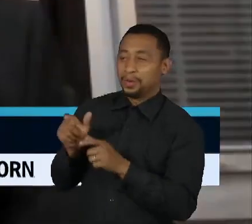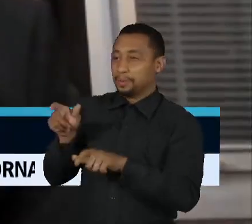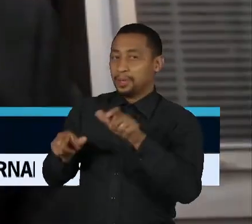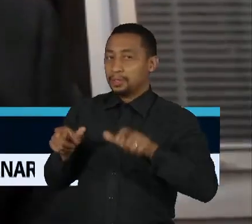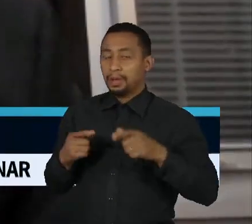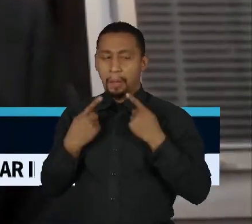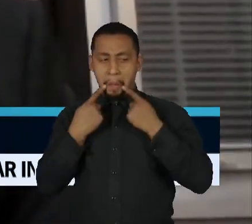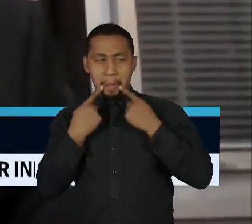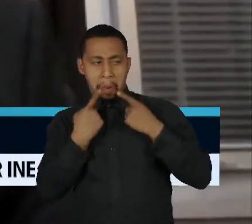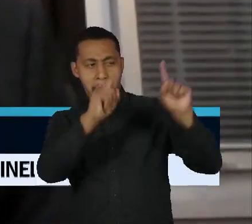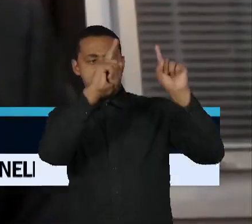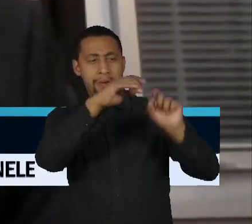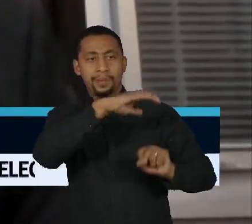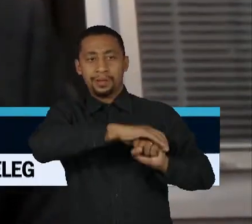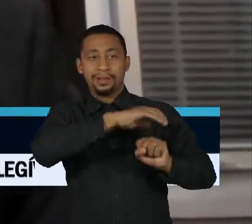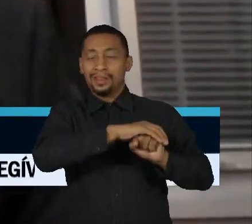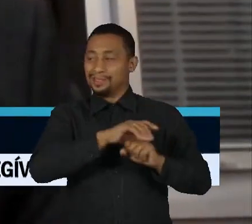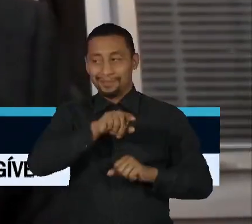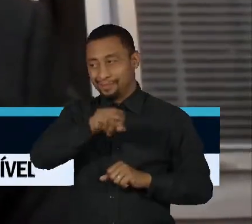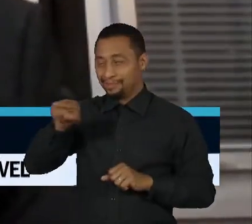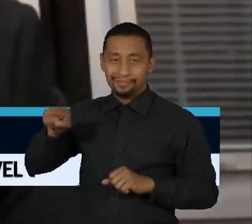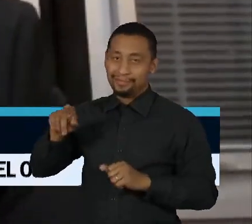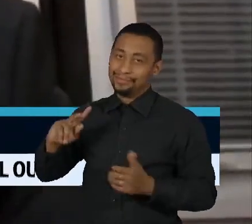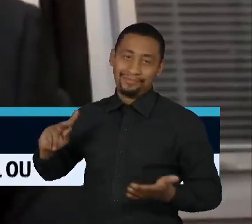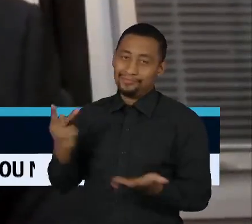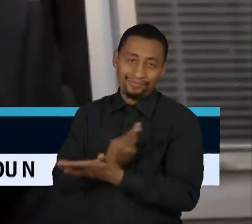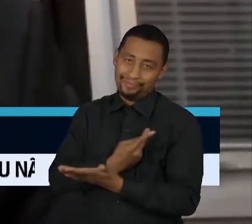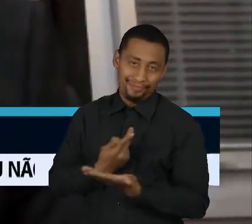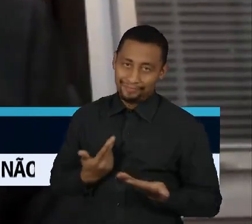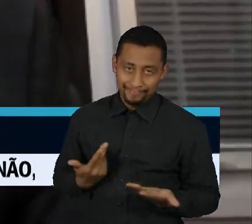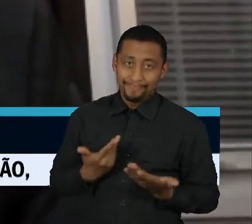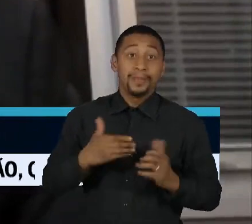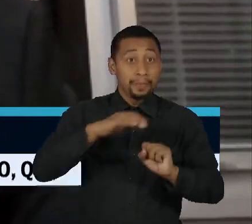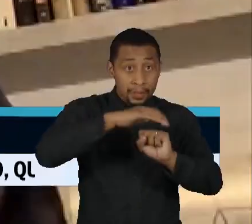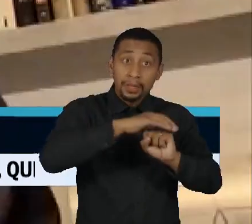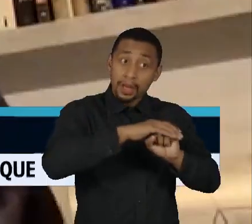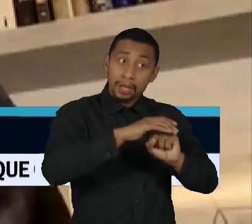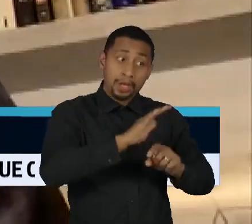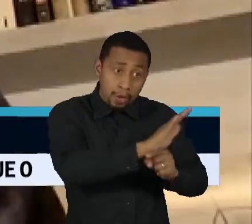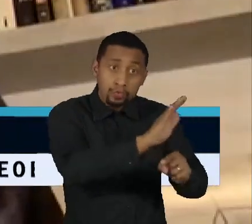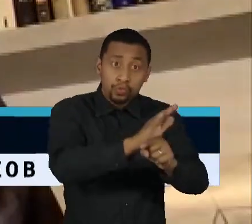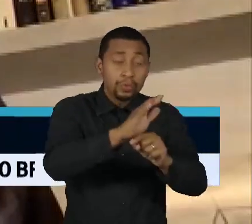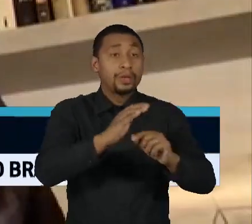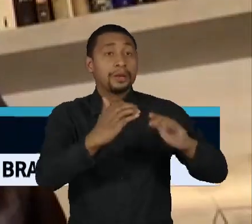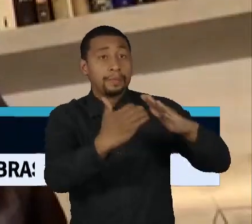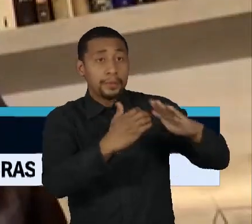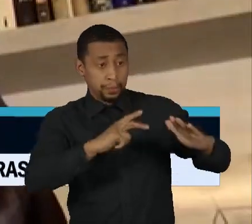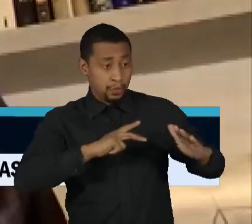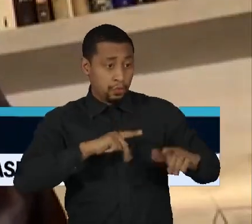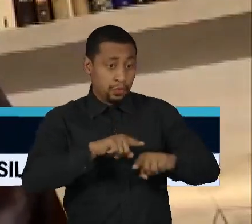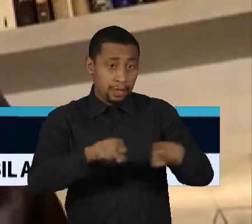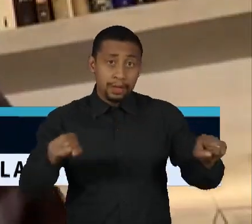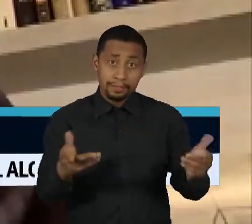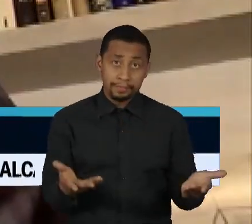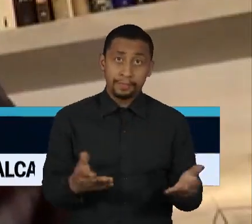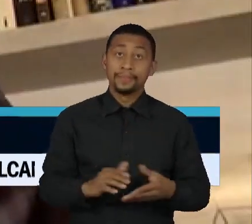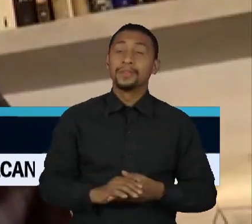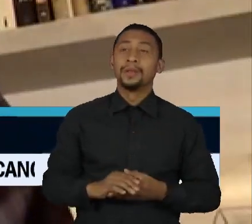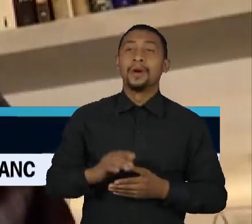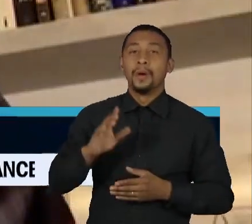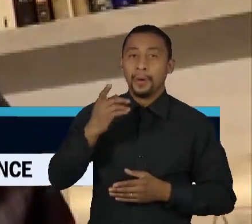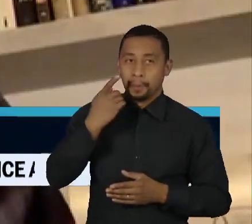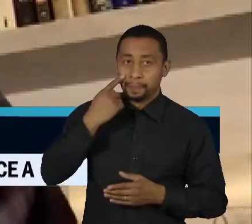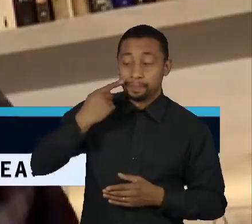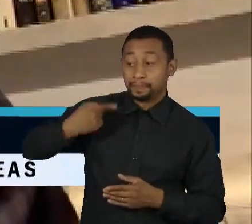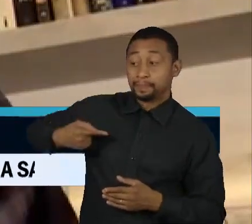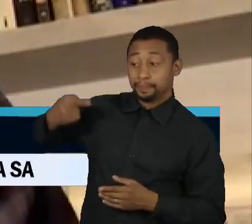público. Esse investimento, quando a gente olha o agregado da economia, ele é majoritariamente investimento privado. Vamos olhar o que aconteceu da última vez